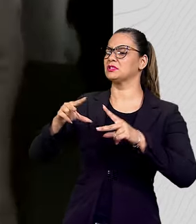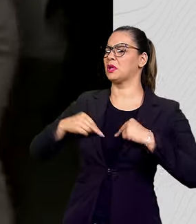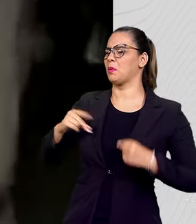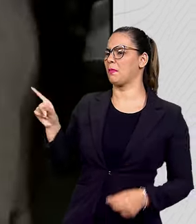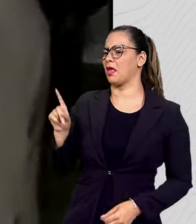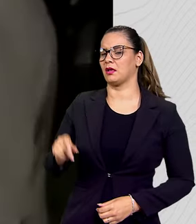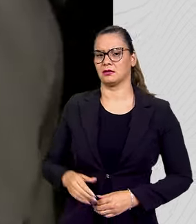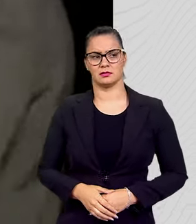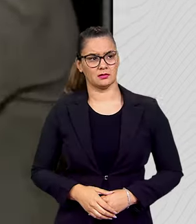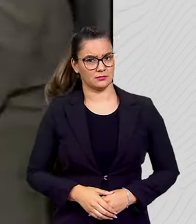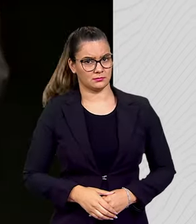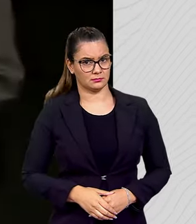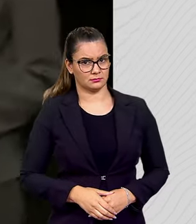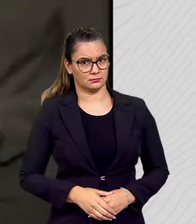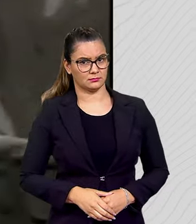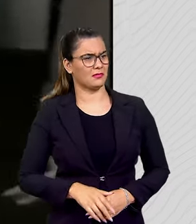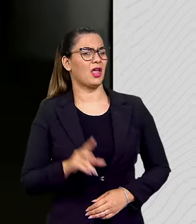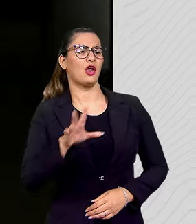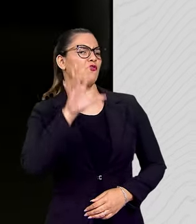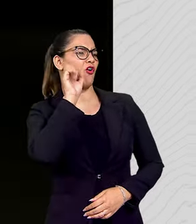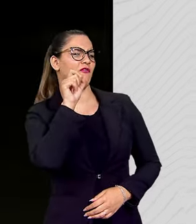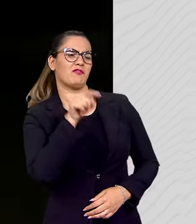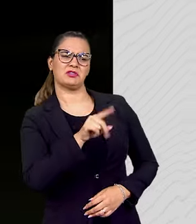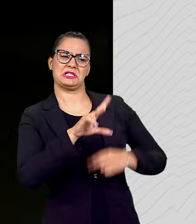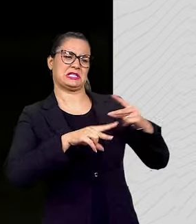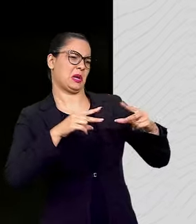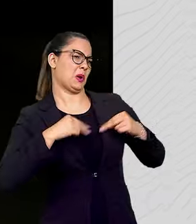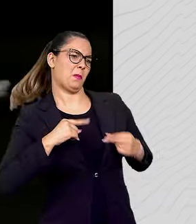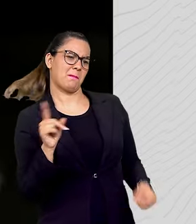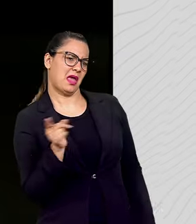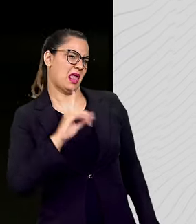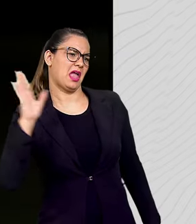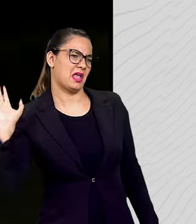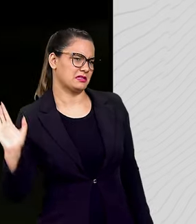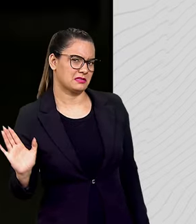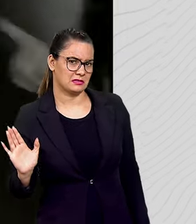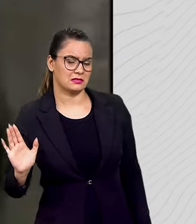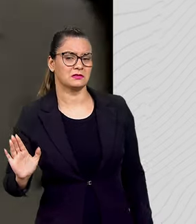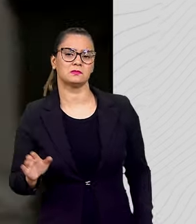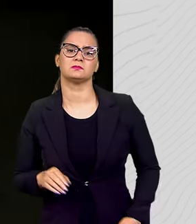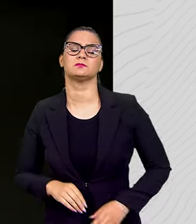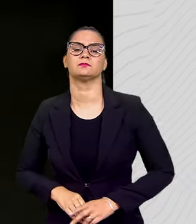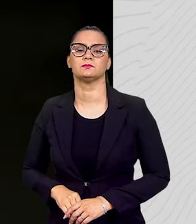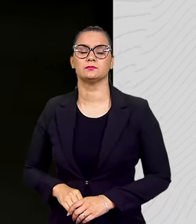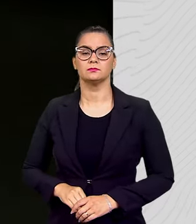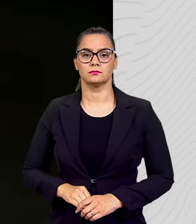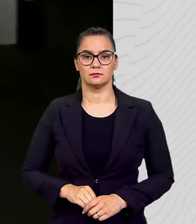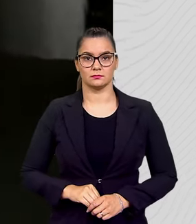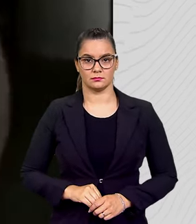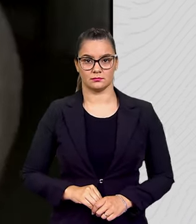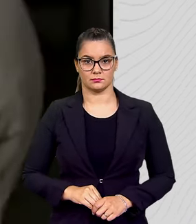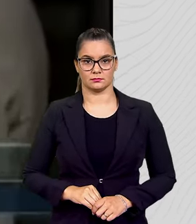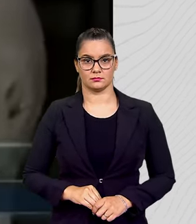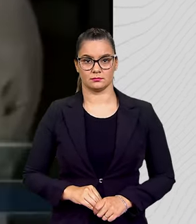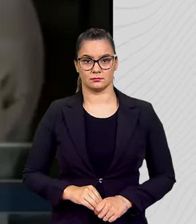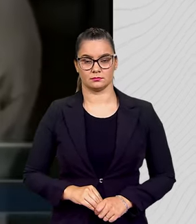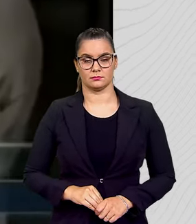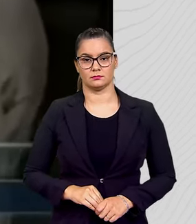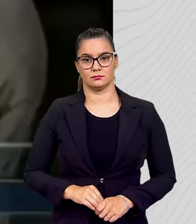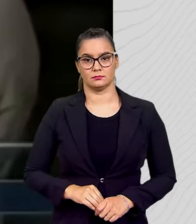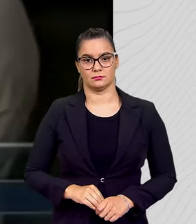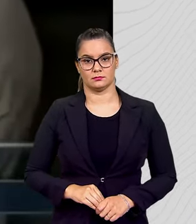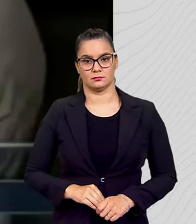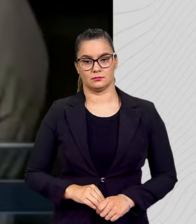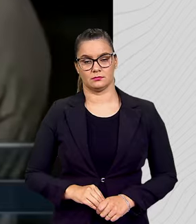você não merece", ele disse. "Olha, jamais estuprar você porque você não merece. Olha, eu espero que não. Eu falo. Dá, eu te dou outra.